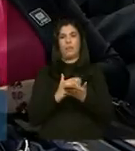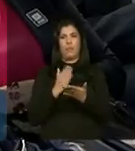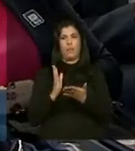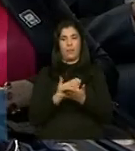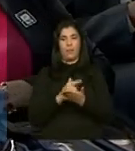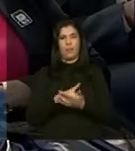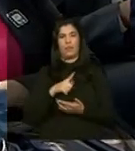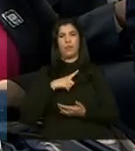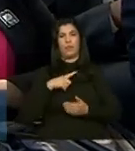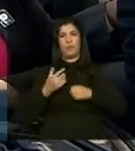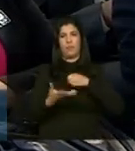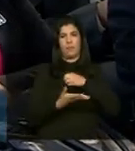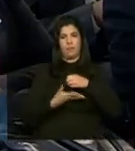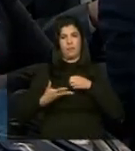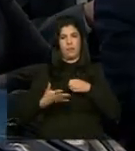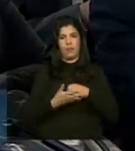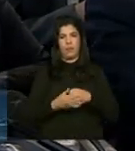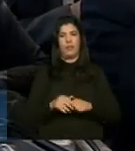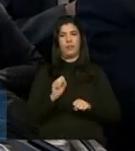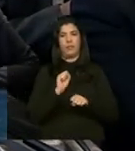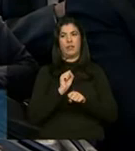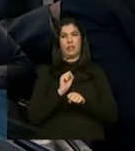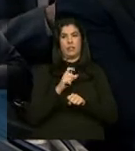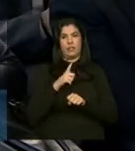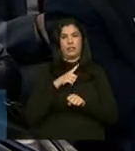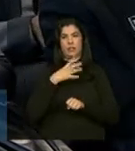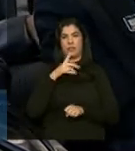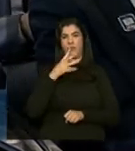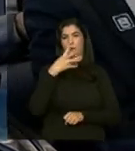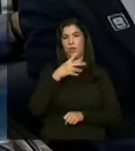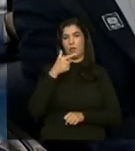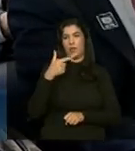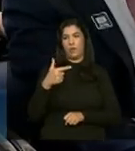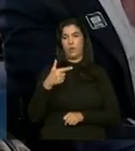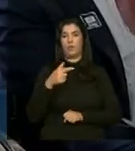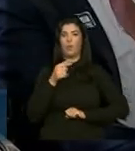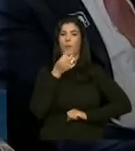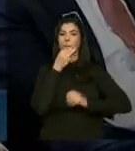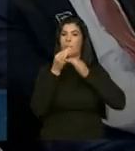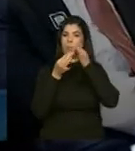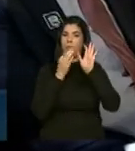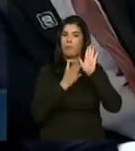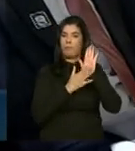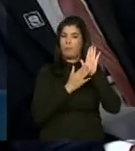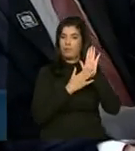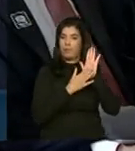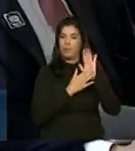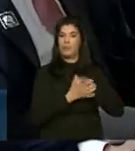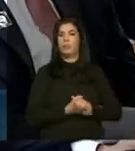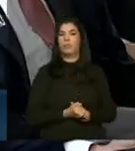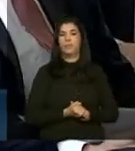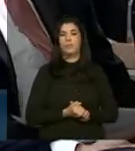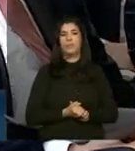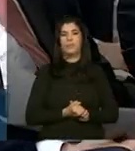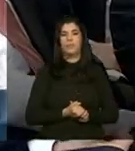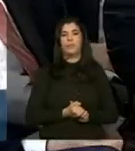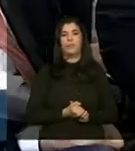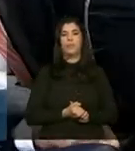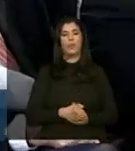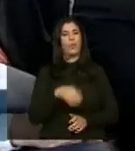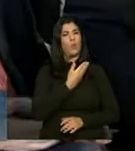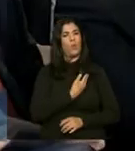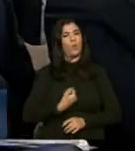para o que foi publicado como agenda, as 42 propostas da CNI, o governo a